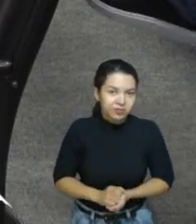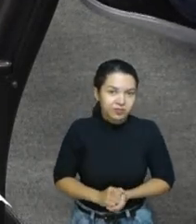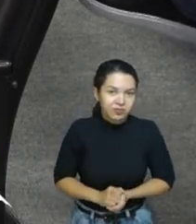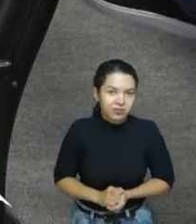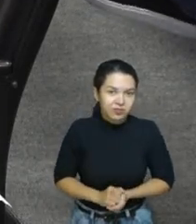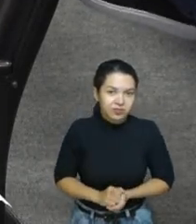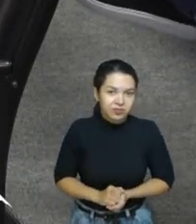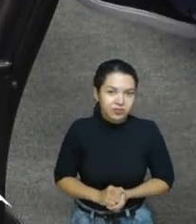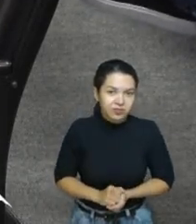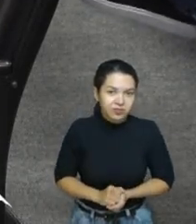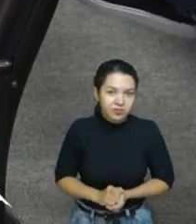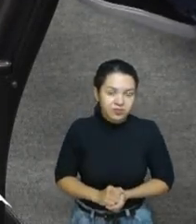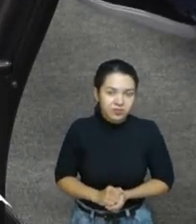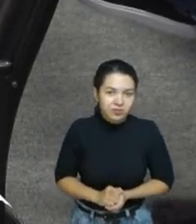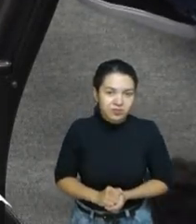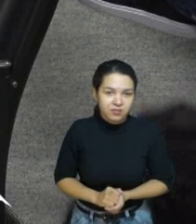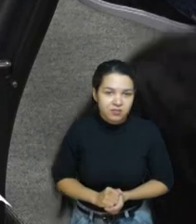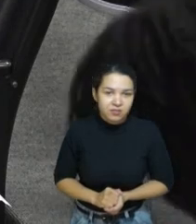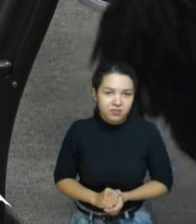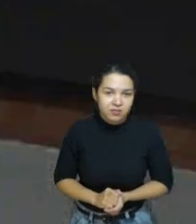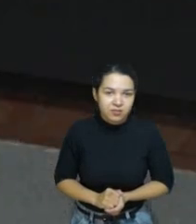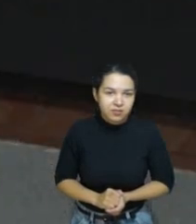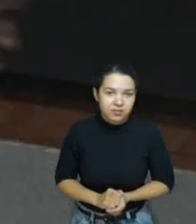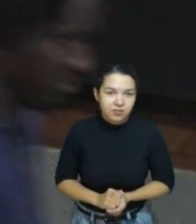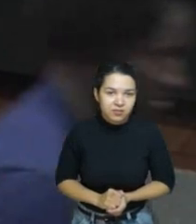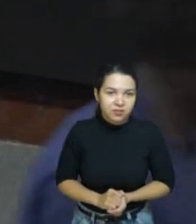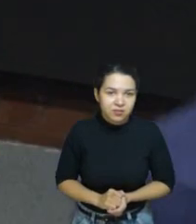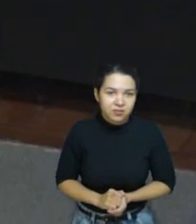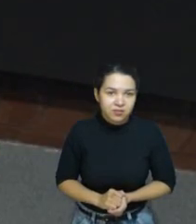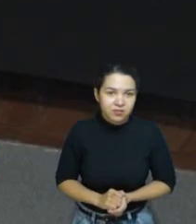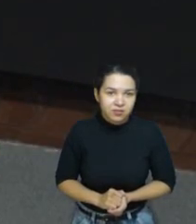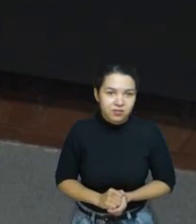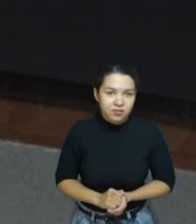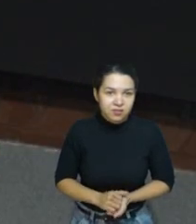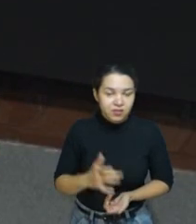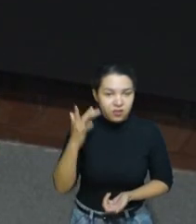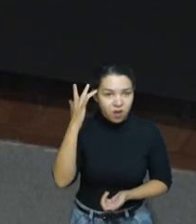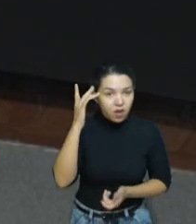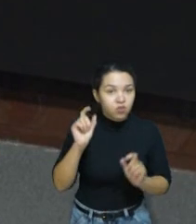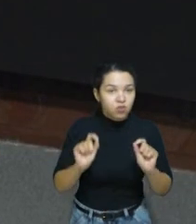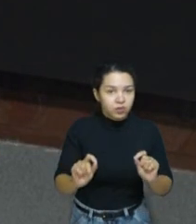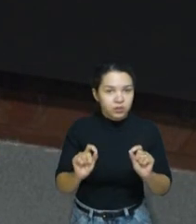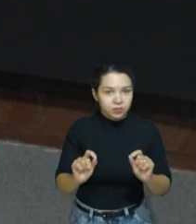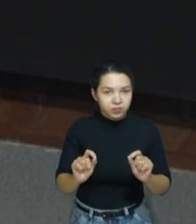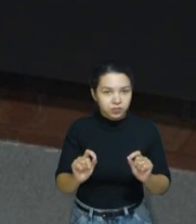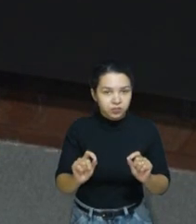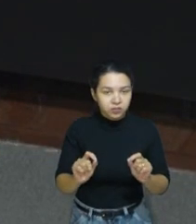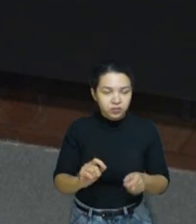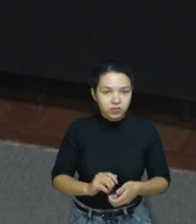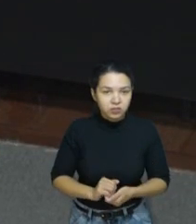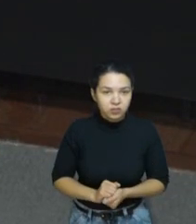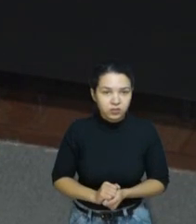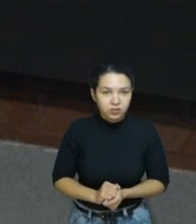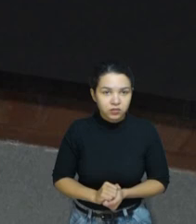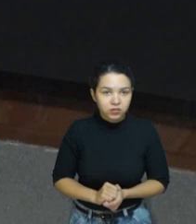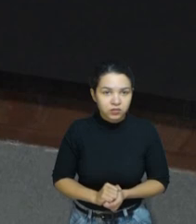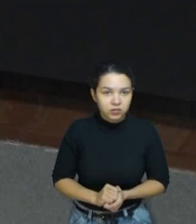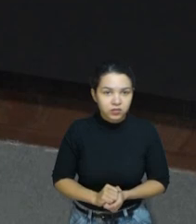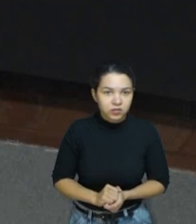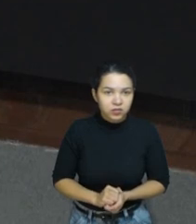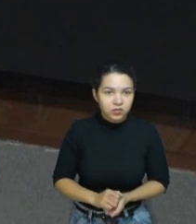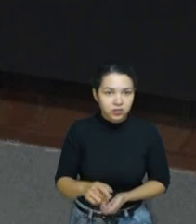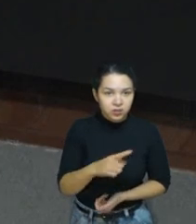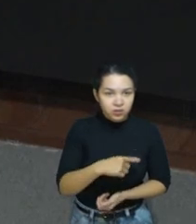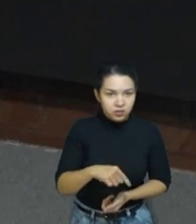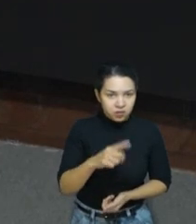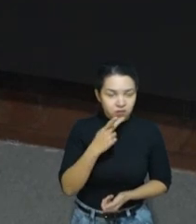vendo. Deixa eu só pensar um pouco. Então, assim, eu acho que o que, que a gente tem, né, que